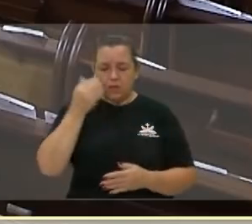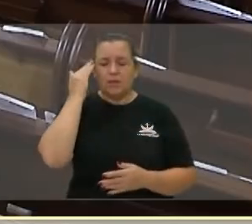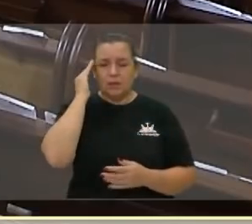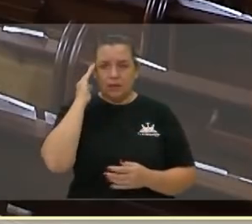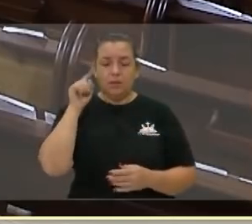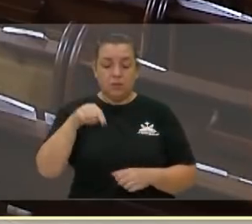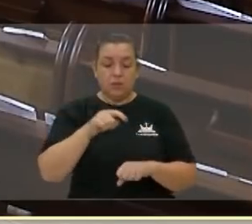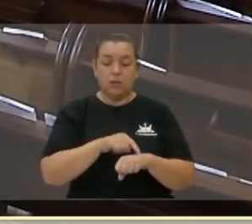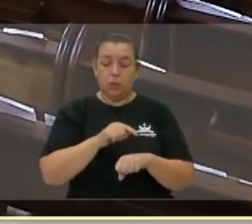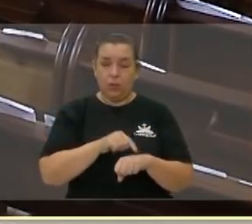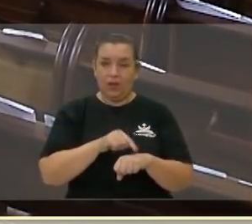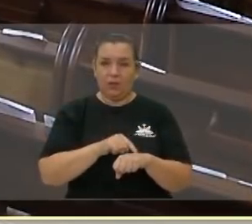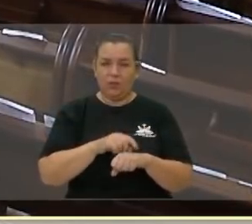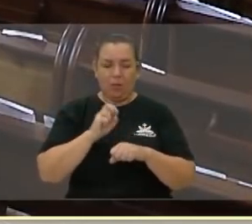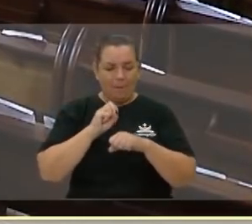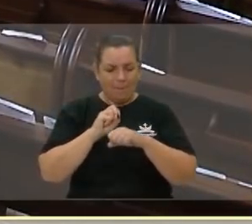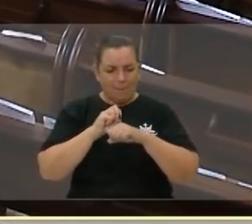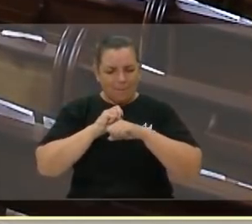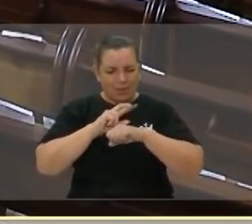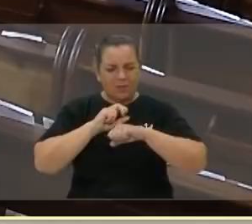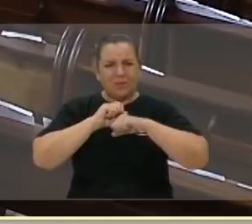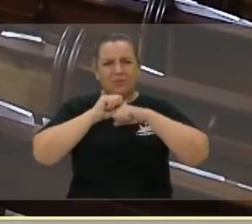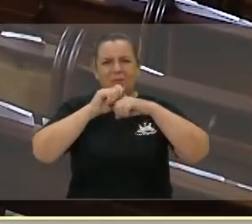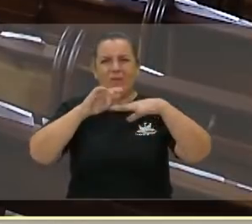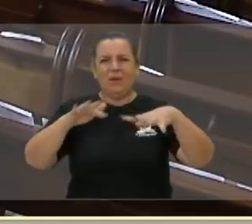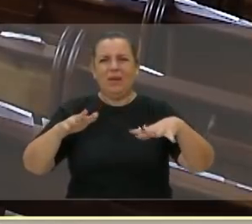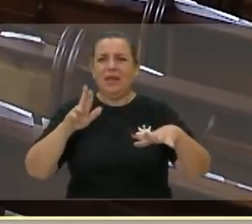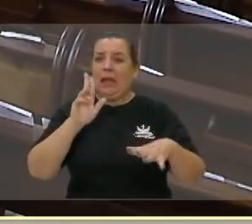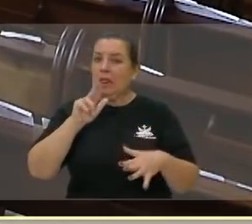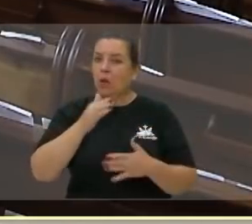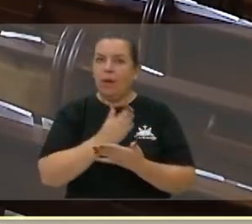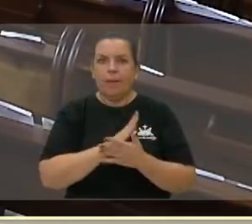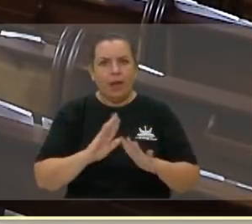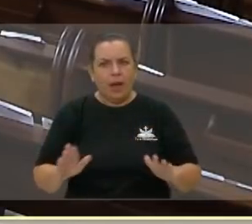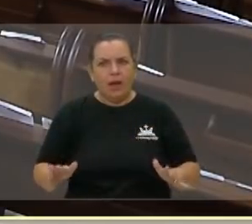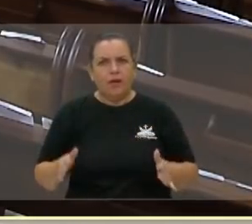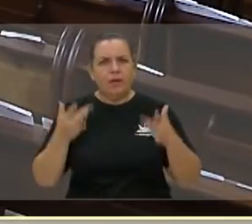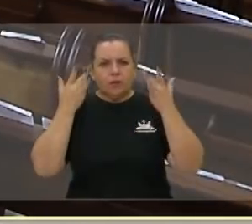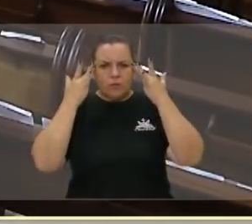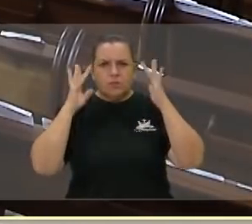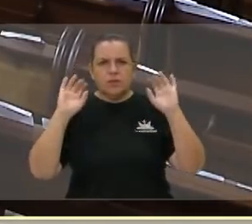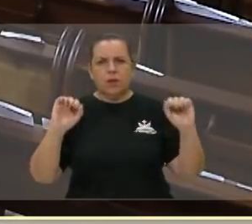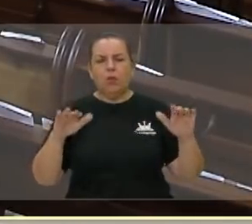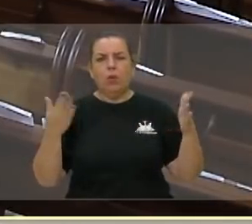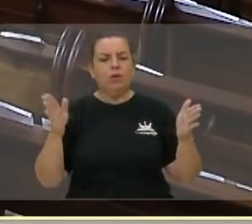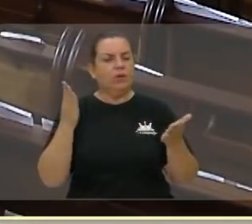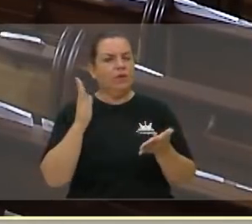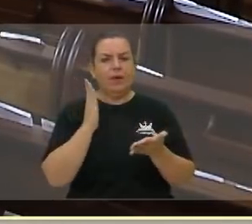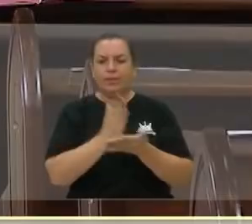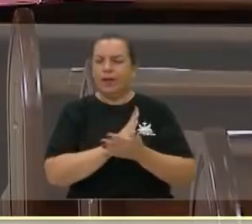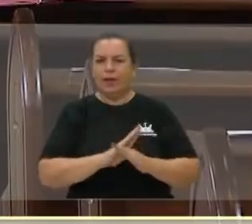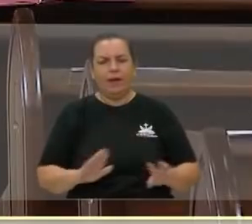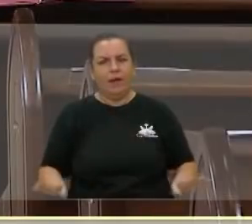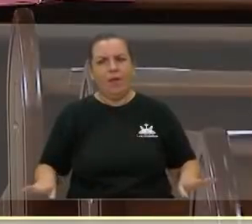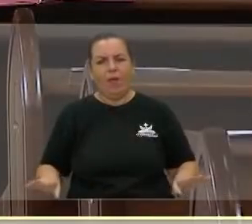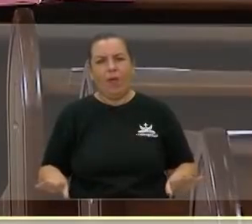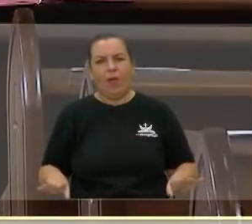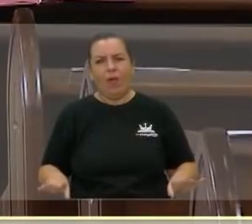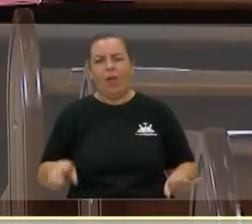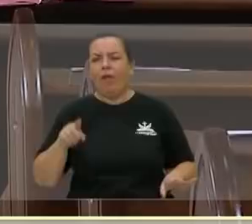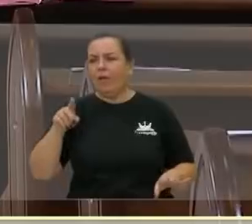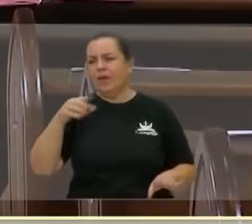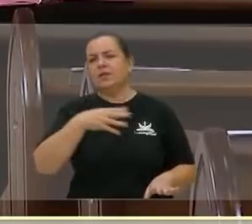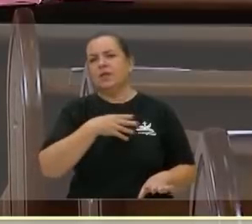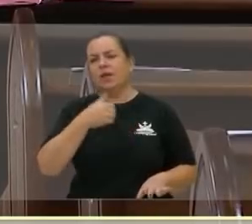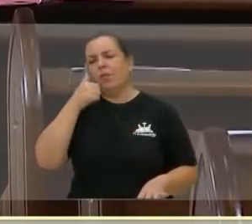vivendo, de uma pandemia que não cessa, e não sabemos quando, Como essa filha de Deus que